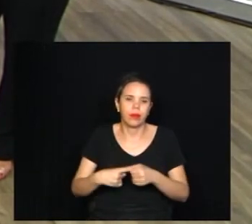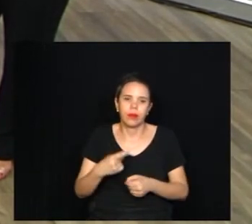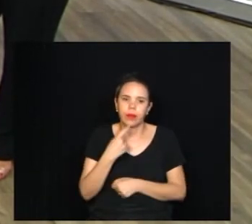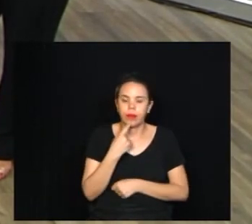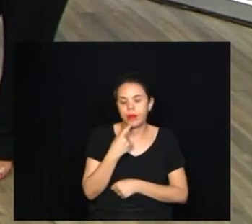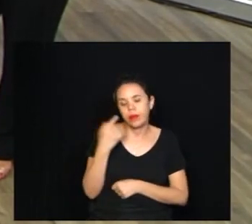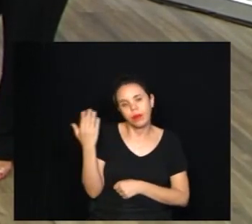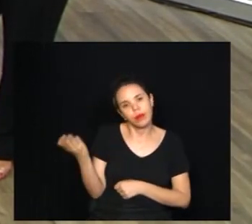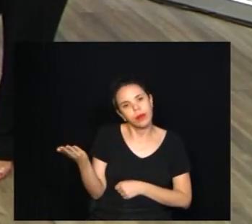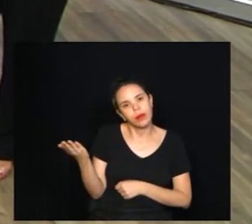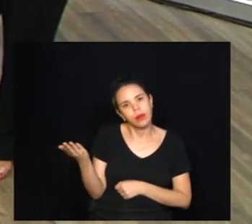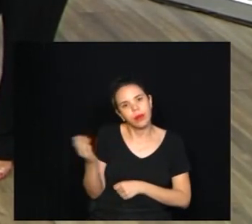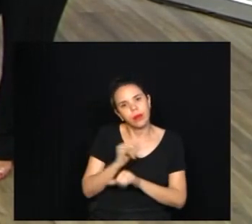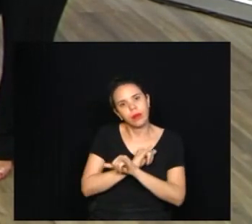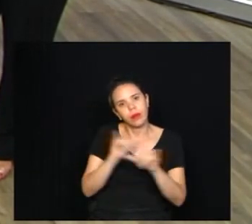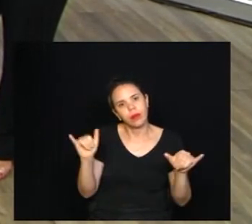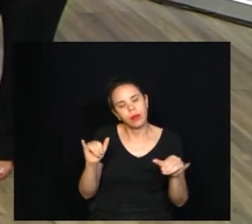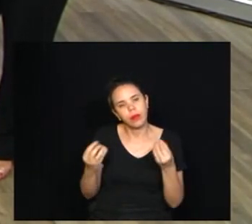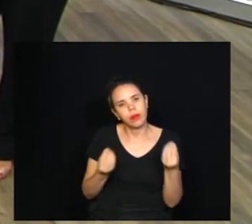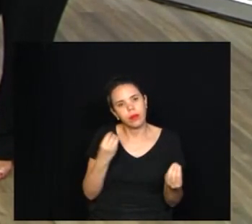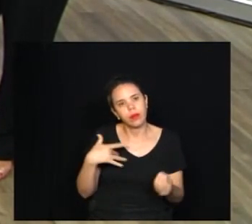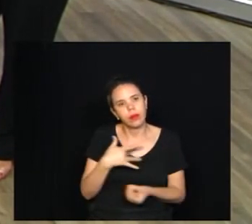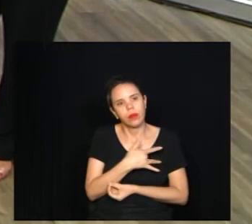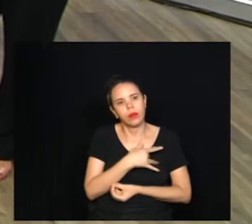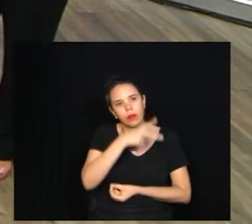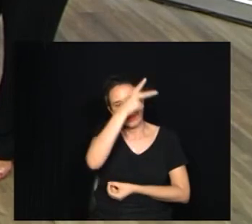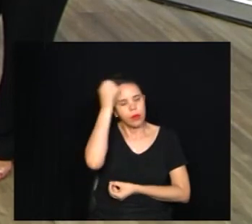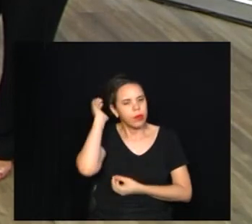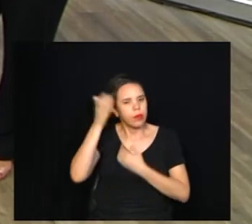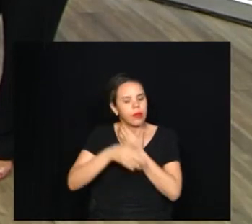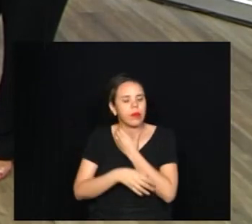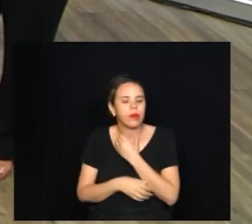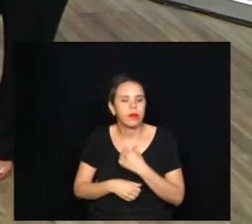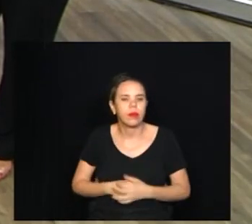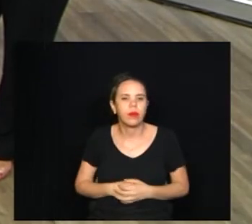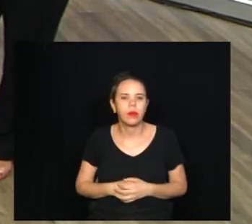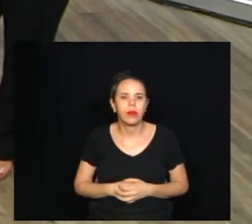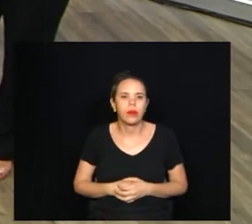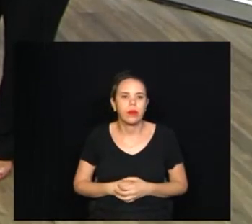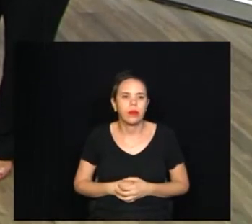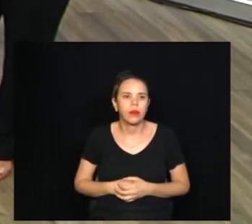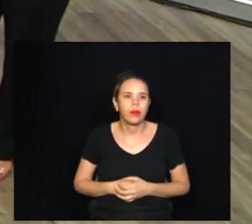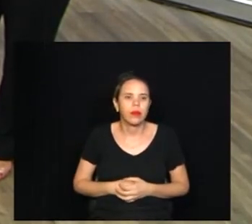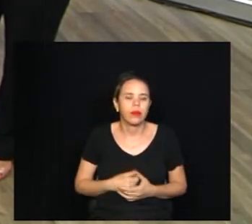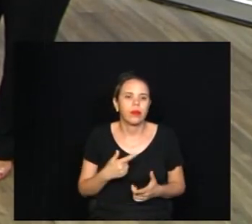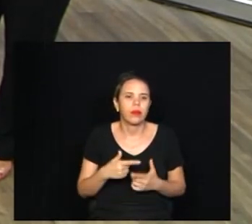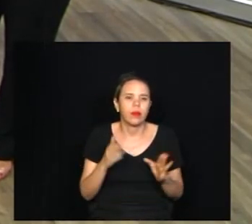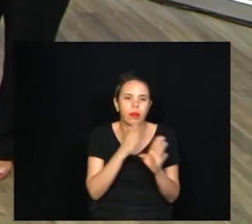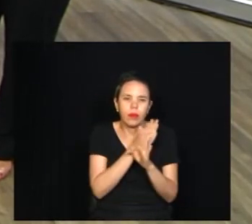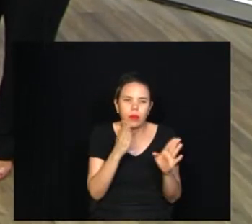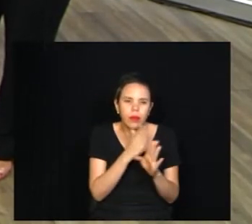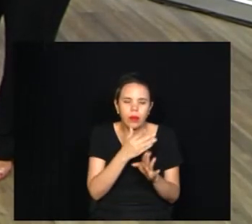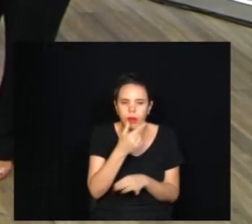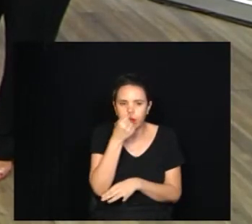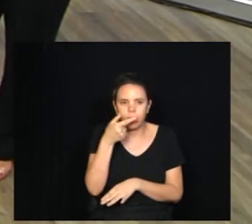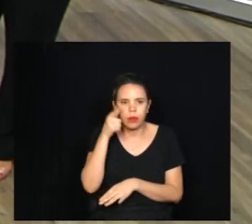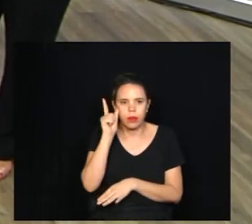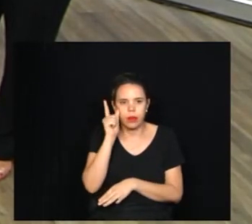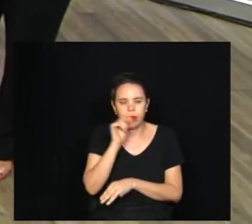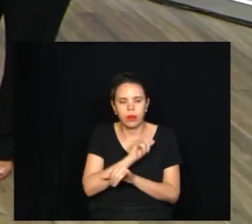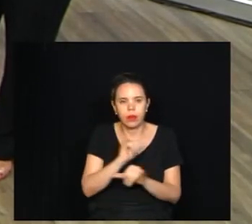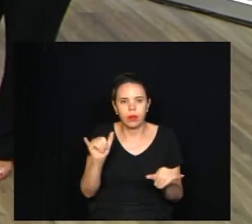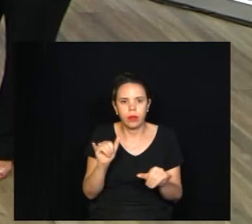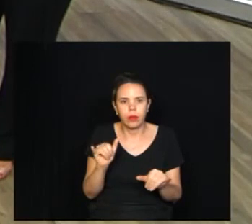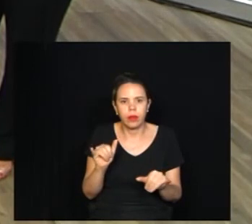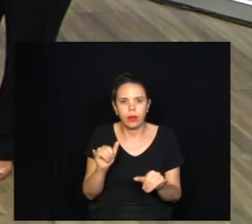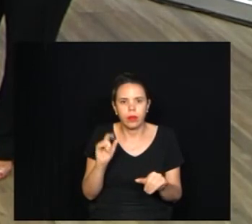de Campinas, informando o estado de saúde do prefeito Dário Saad, que estava com sintomas gripais. Ontem nós informamos,